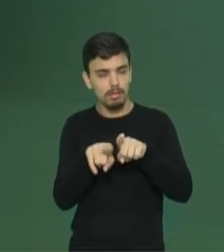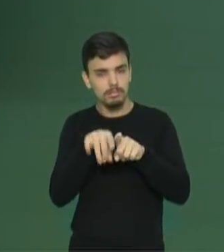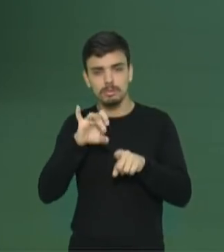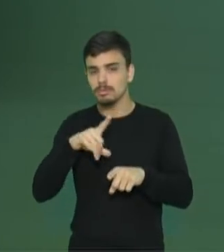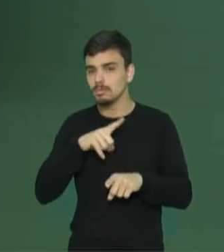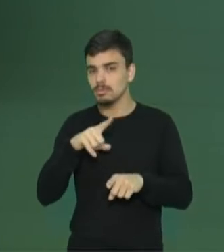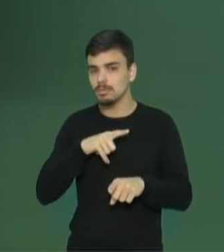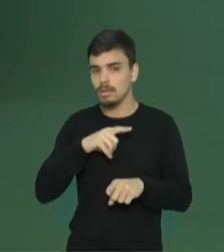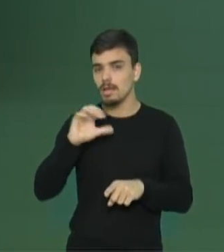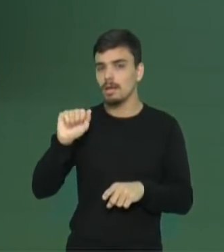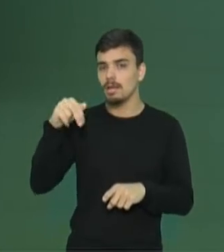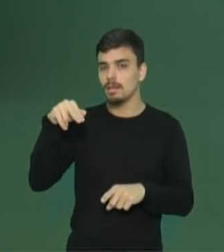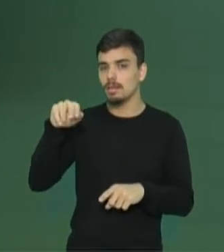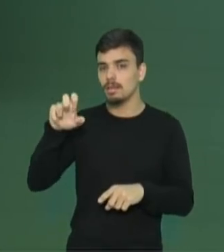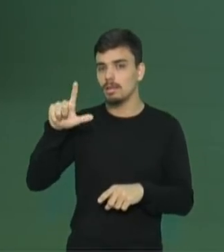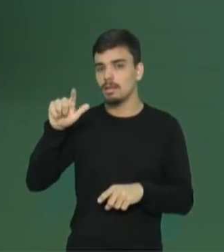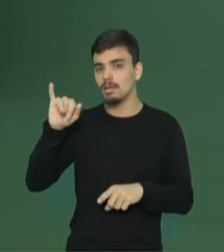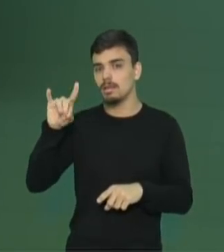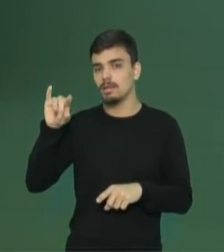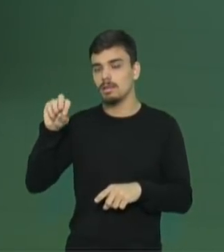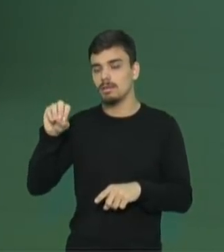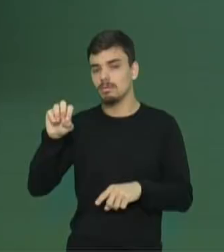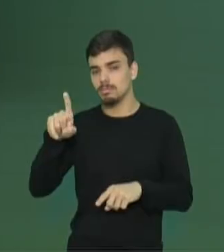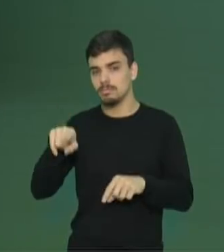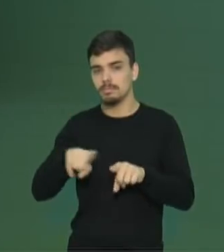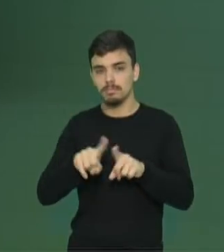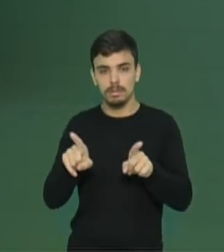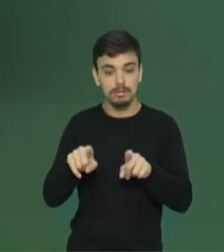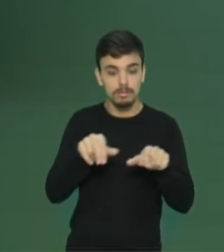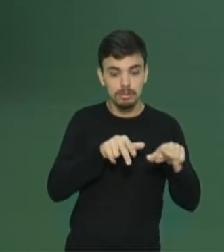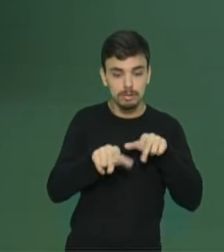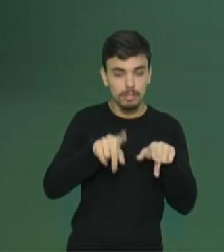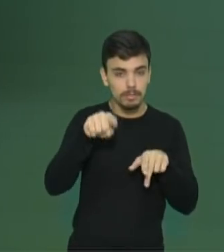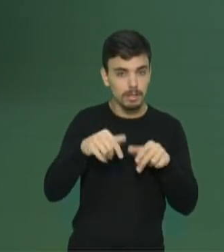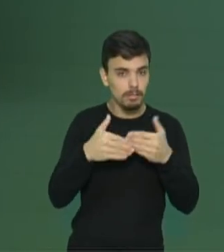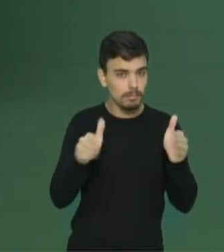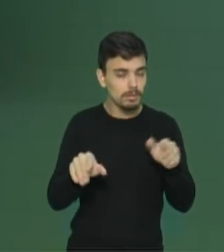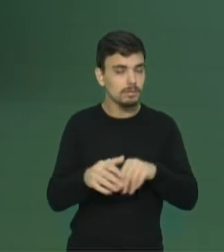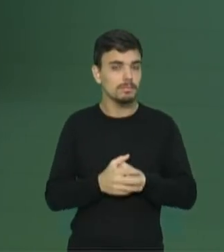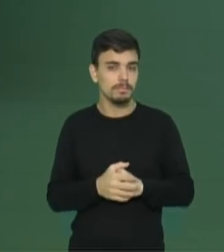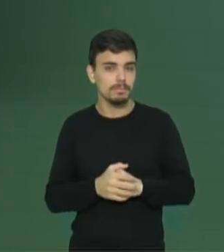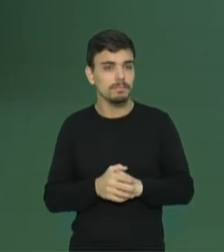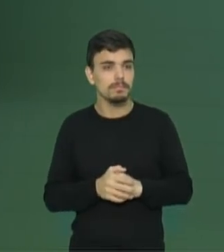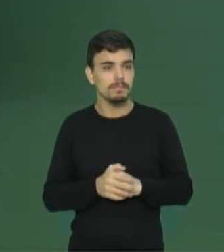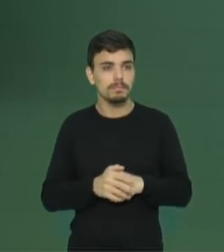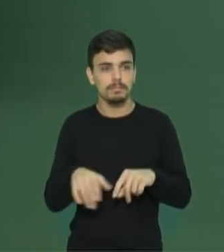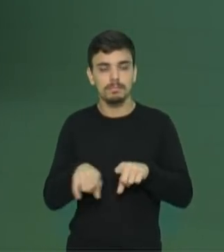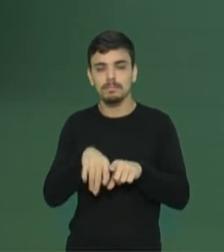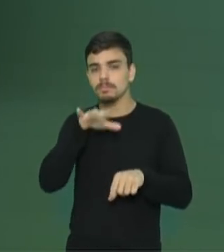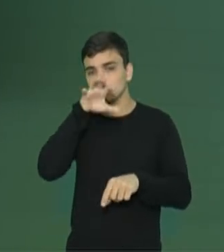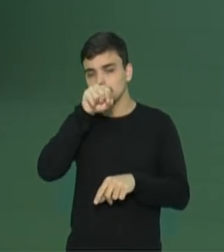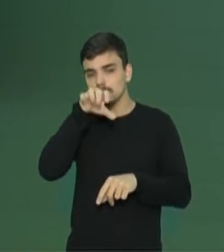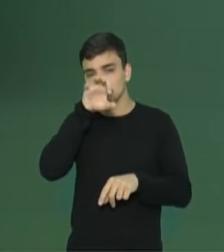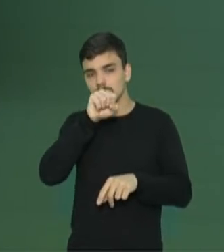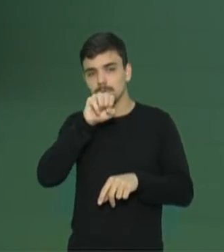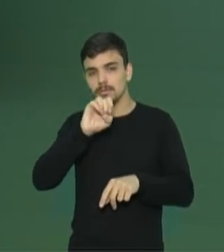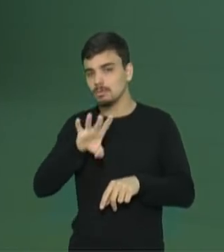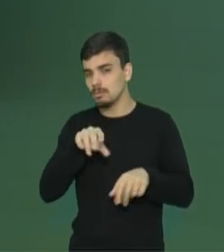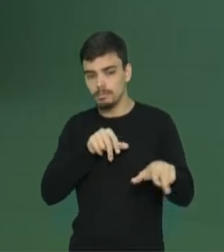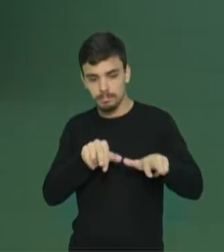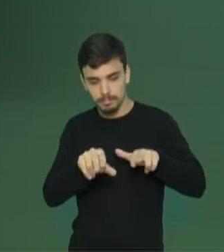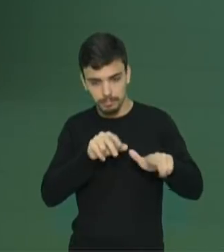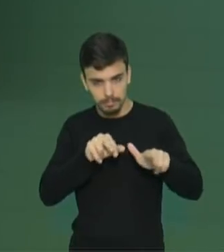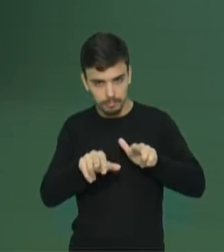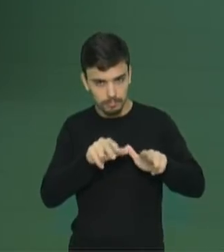existem em anelídeos, eu falei que a circulação dos artrópodes é aberta. Respiração traqueal é só em artrópode,